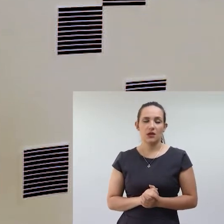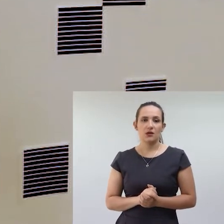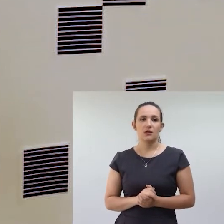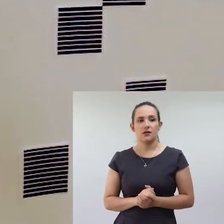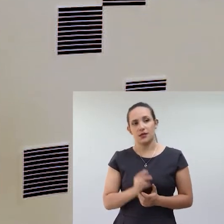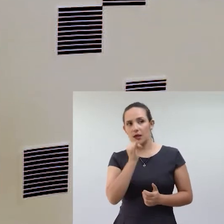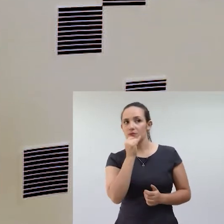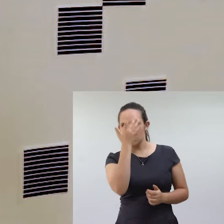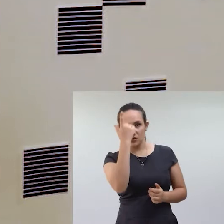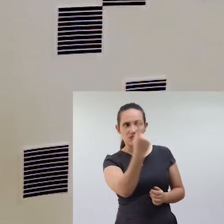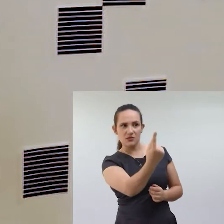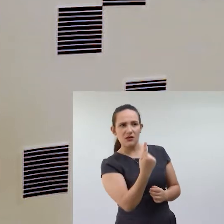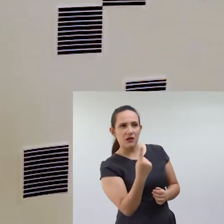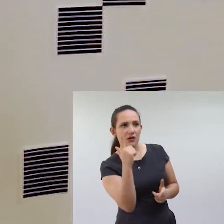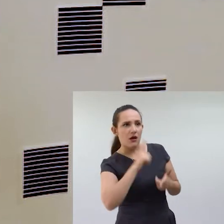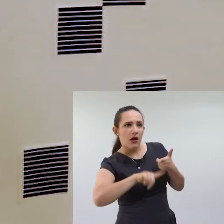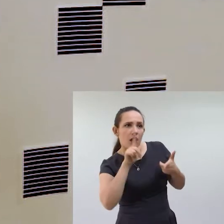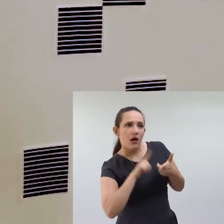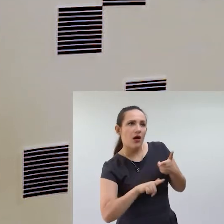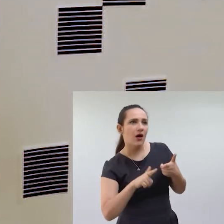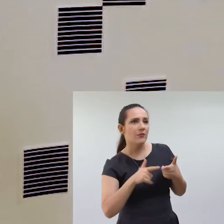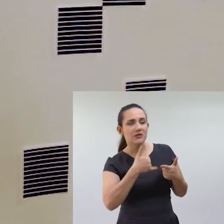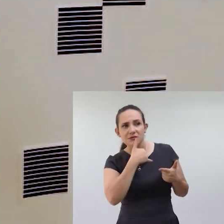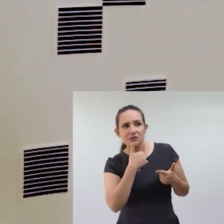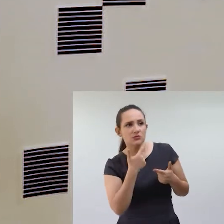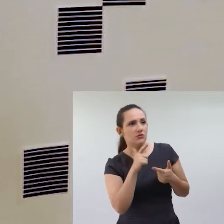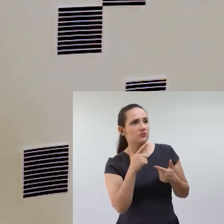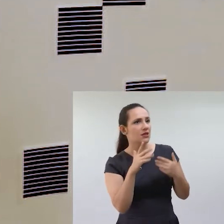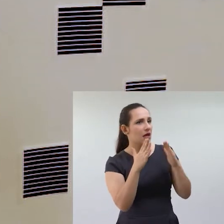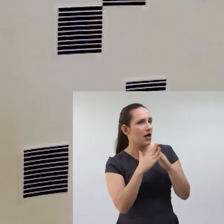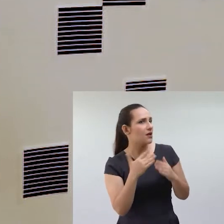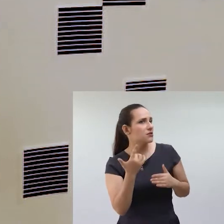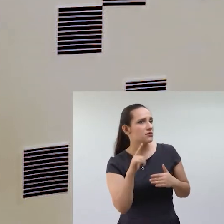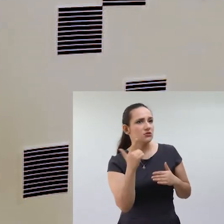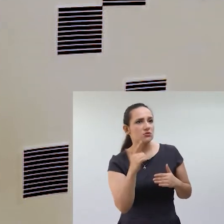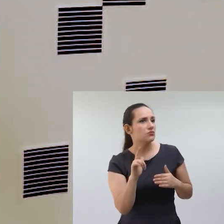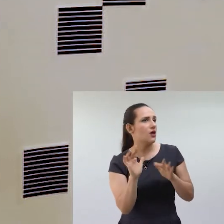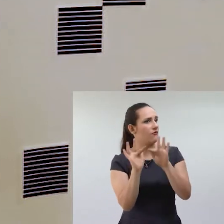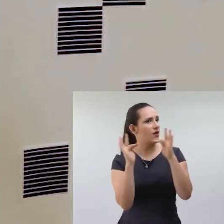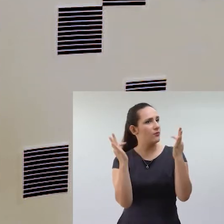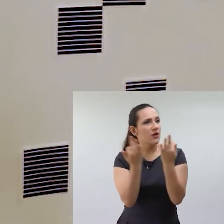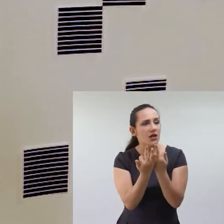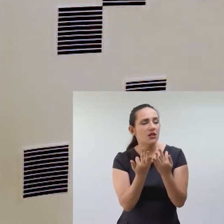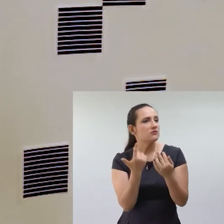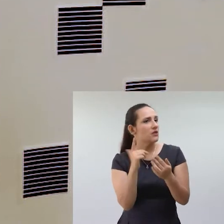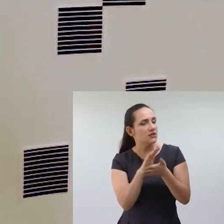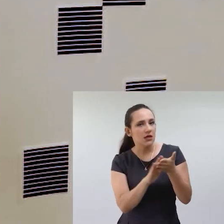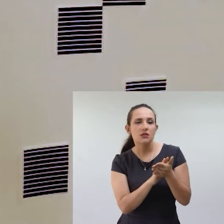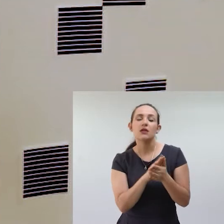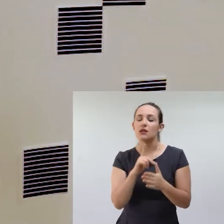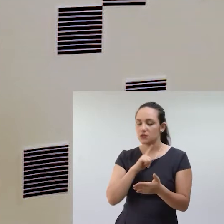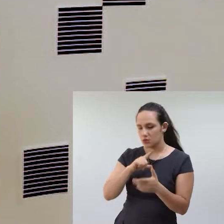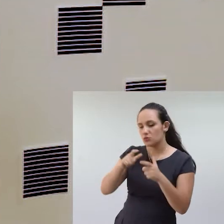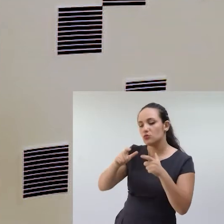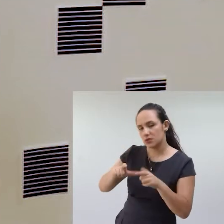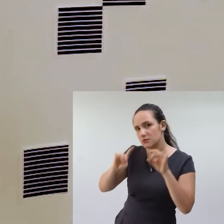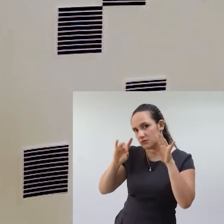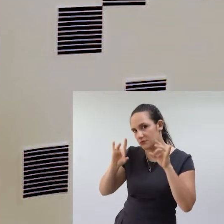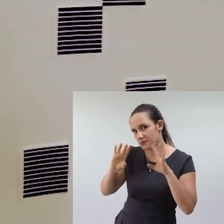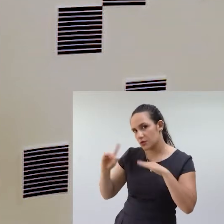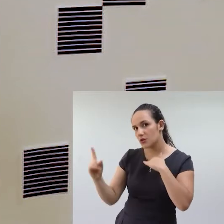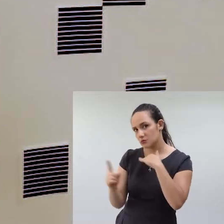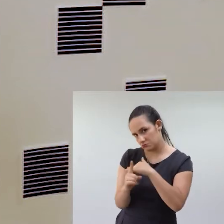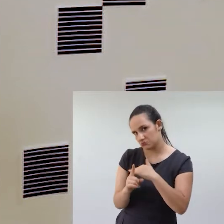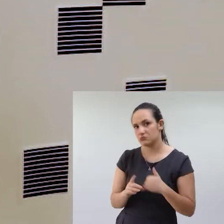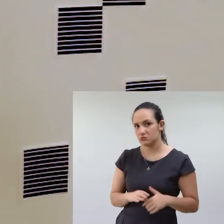acolhem aqueles que têm dificuldades, não têm onde morar, não têm assistência de familiares.